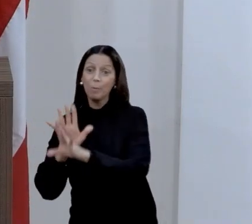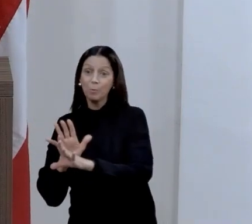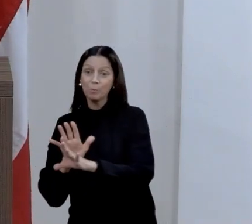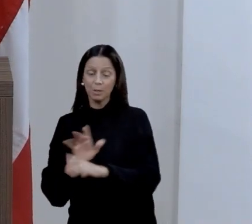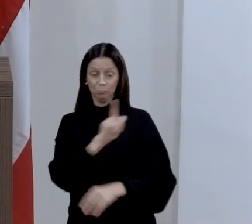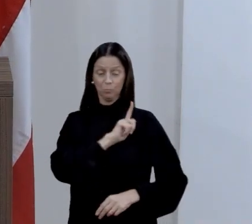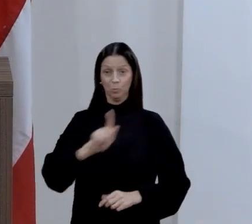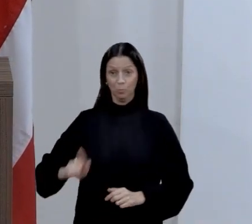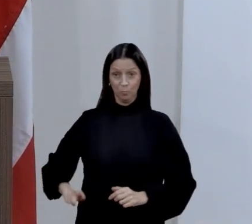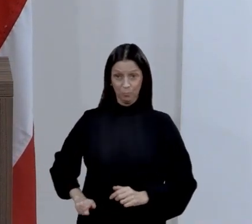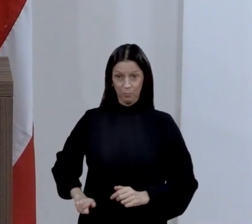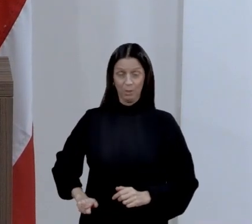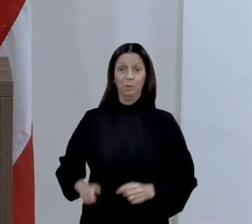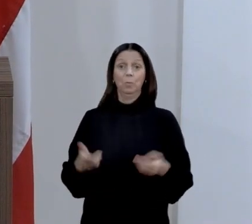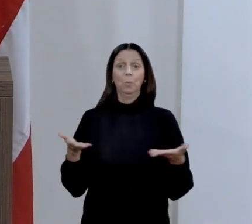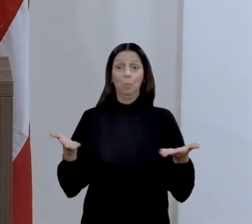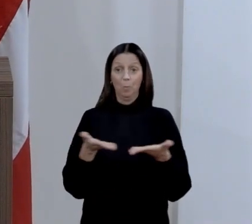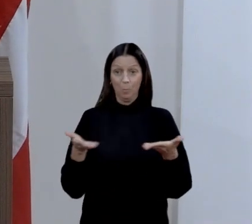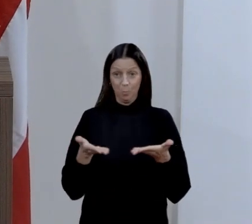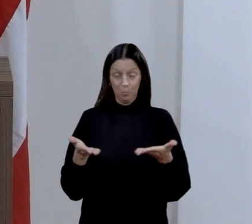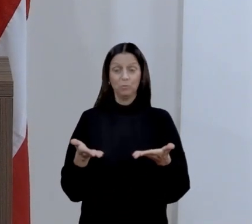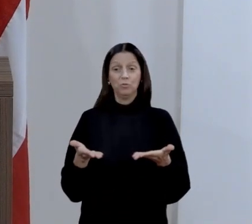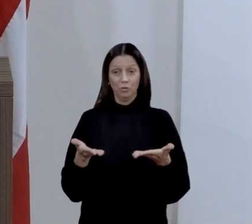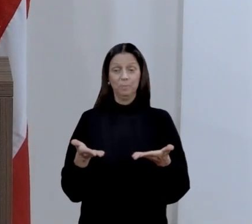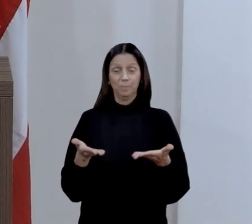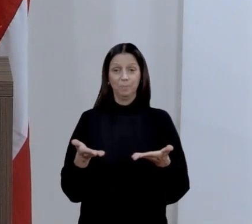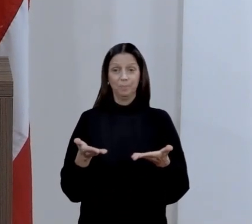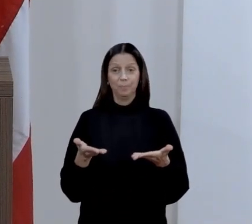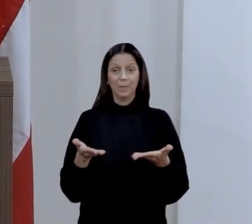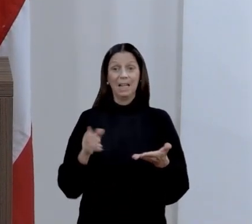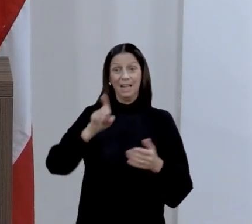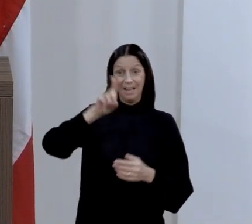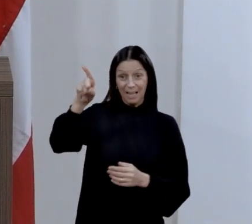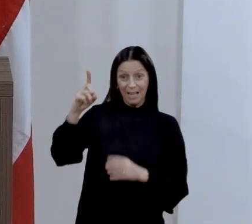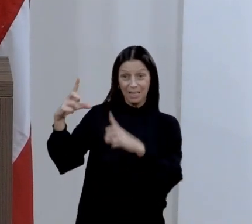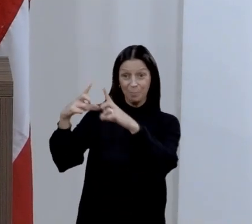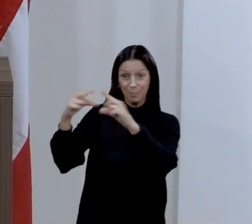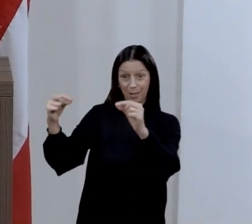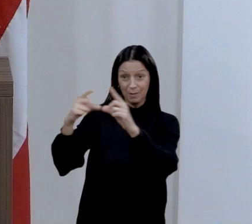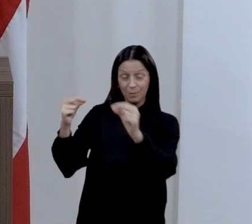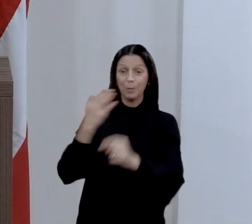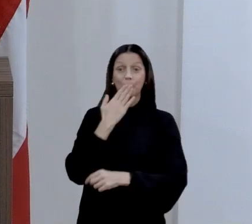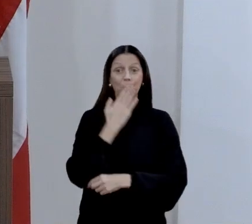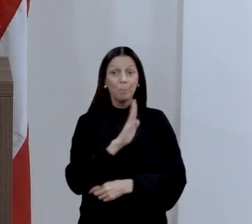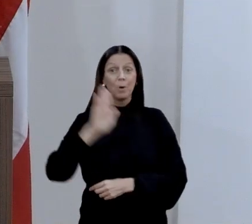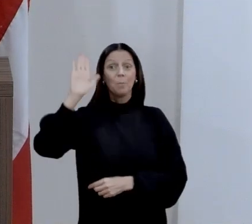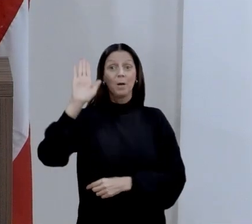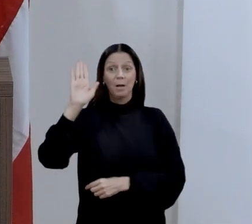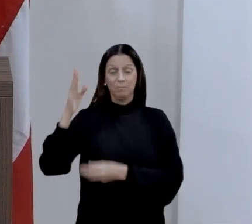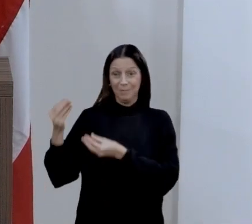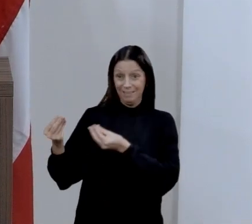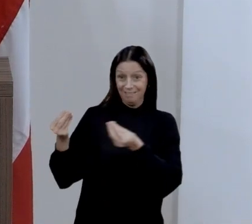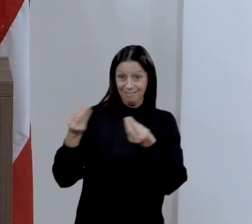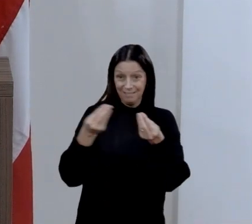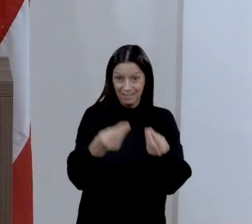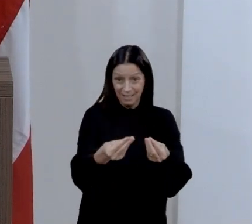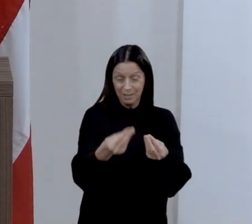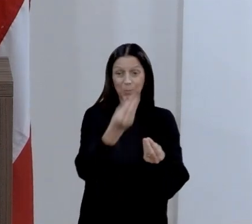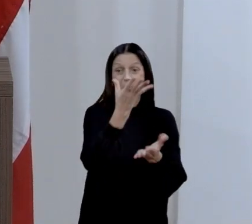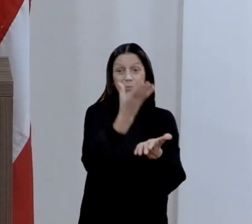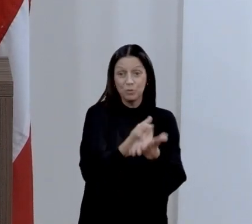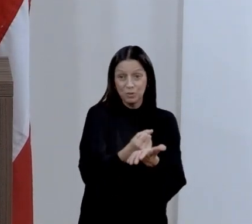governo que está em Brasília promete essa entrega, inclusive com registros